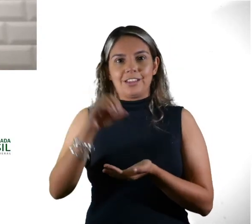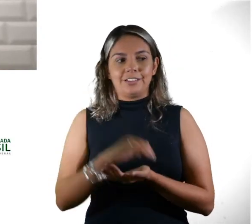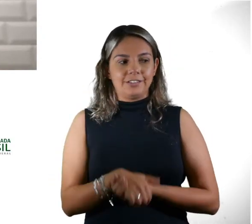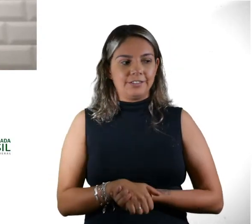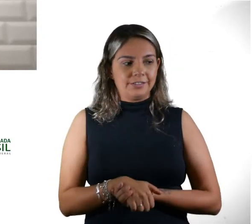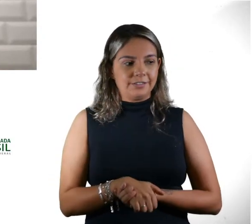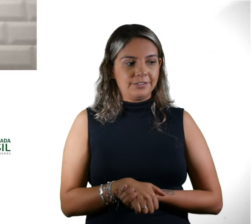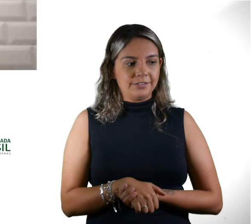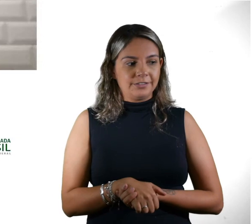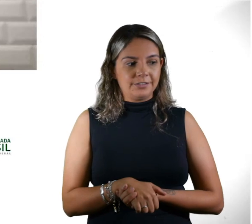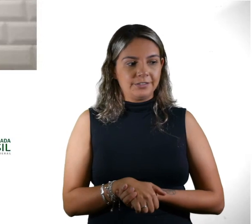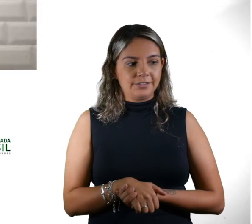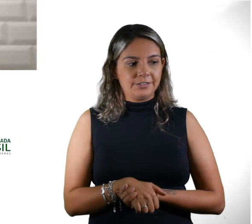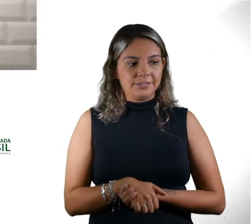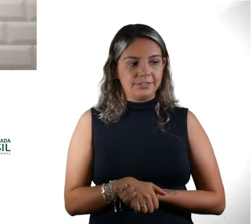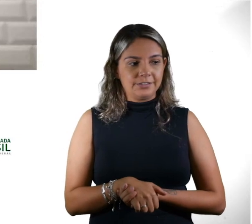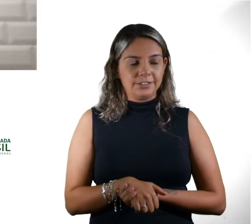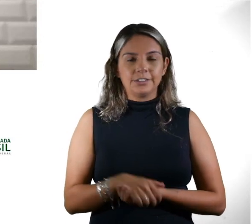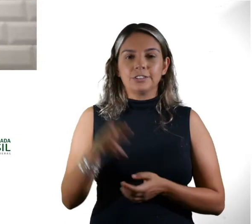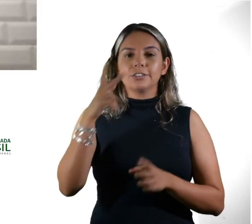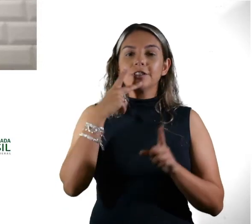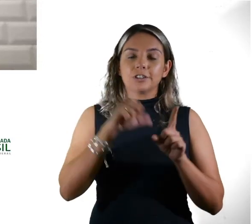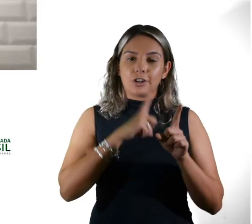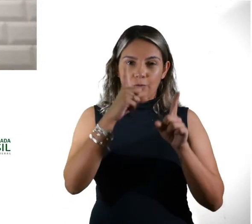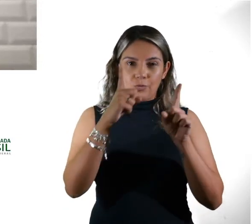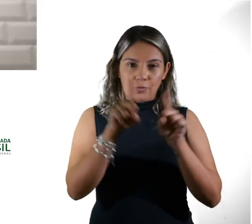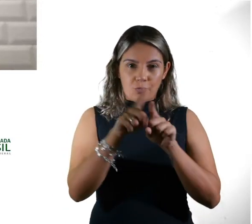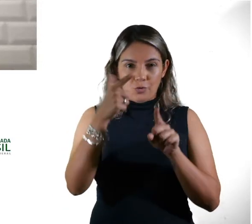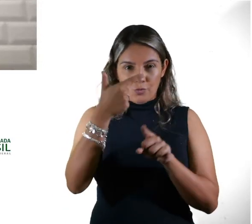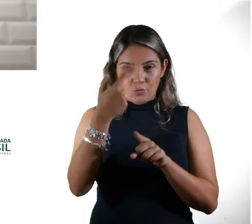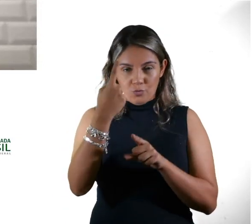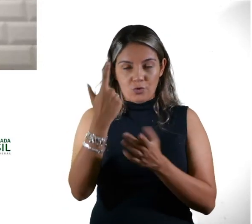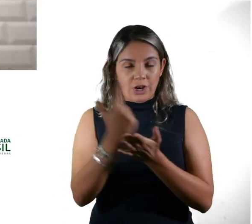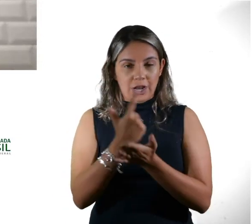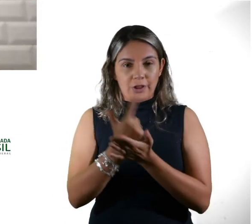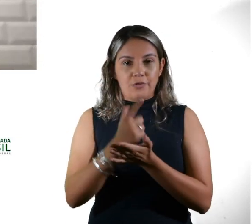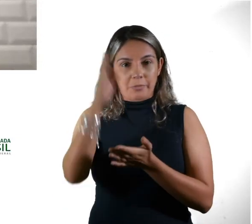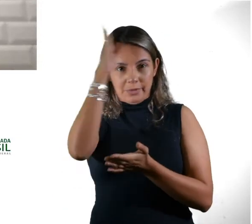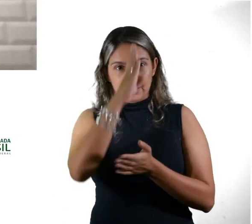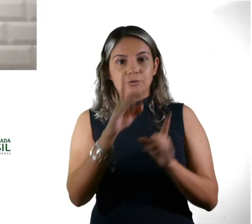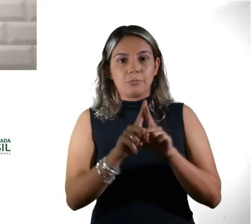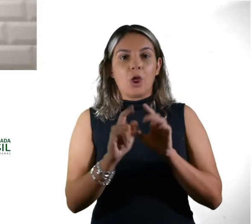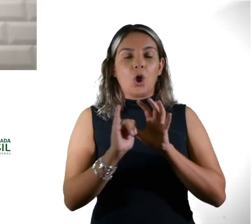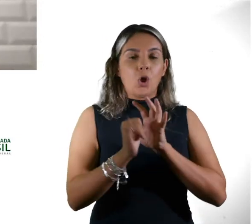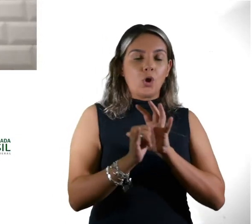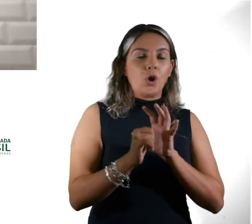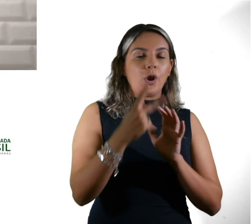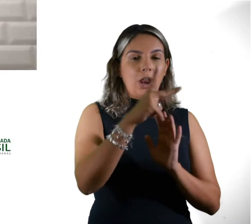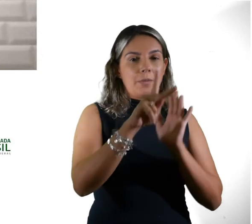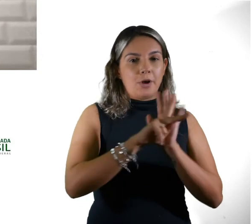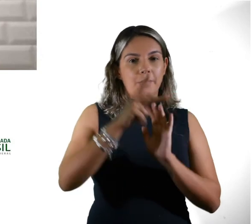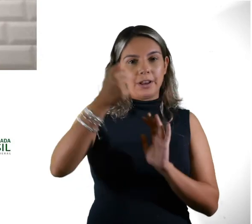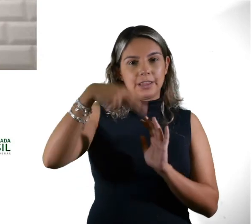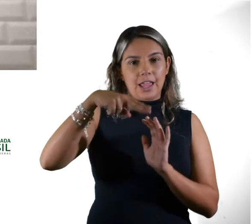Eu não sabia. E também tem um livro de crónicas publicado no Brasil, Ana Paula.